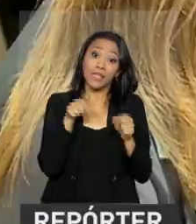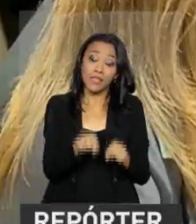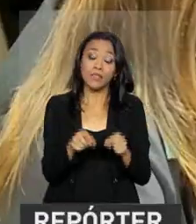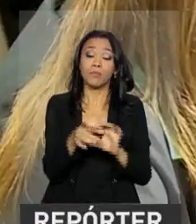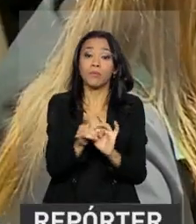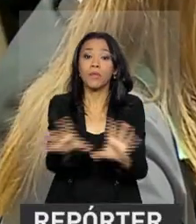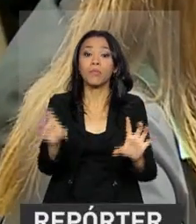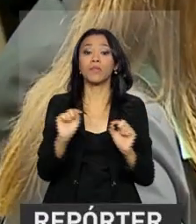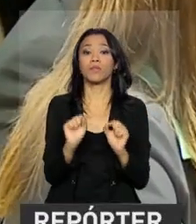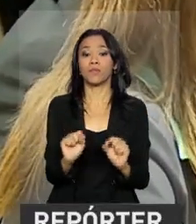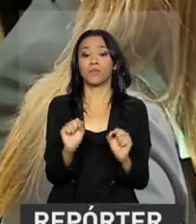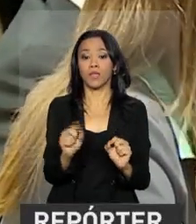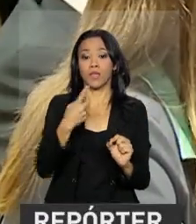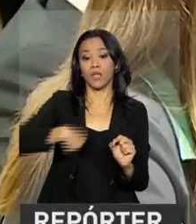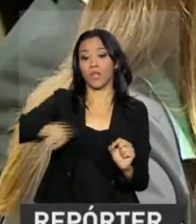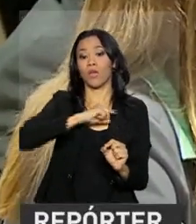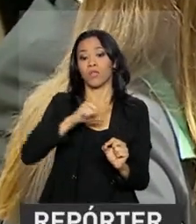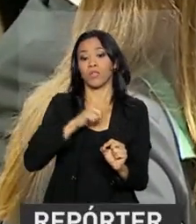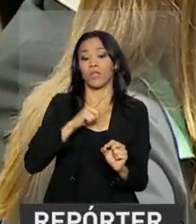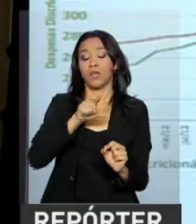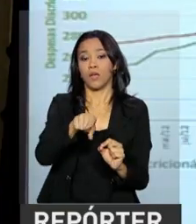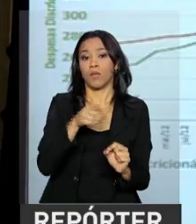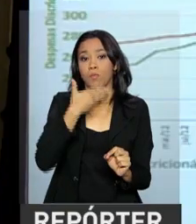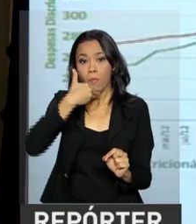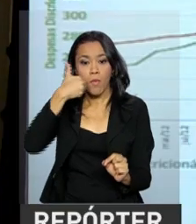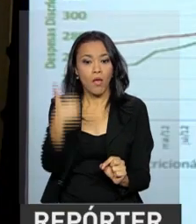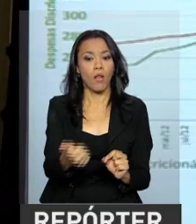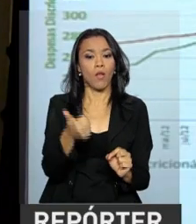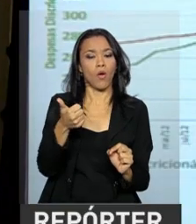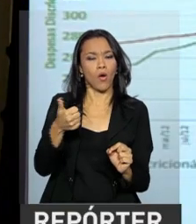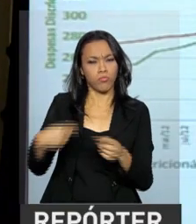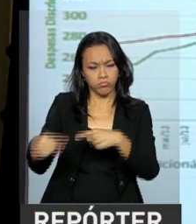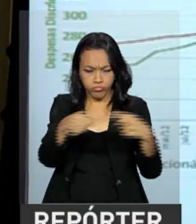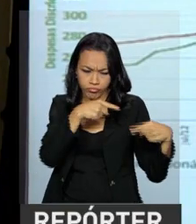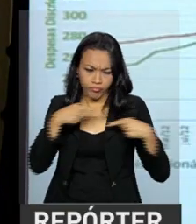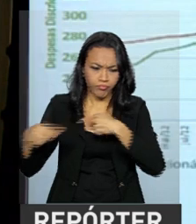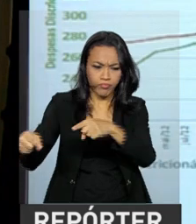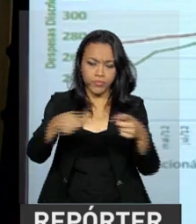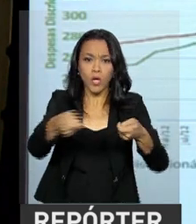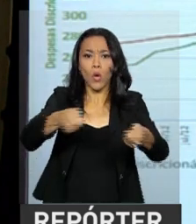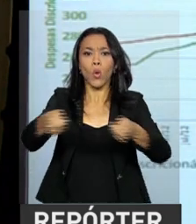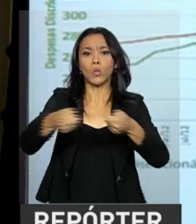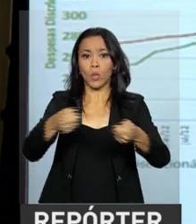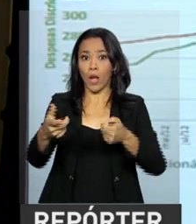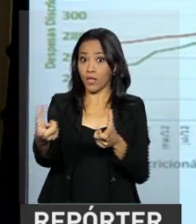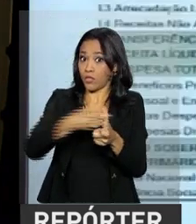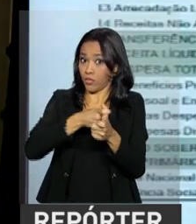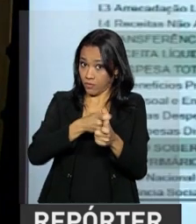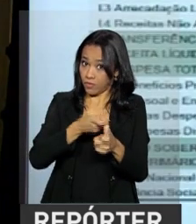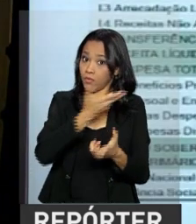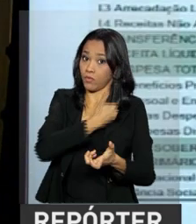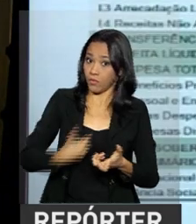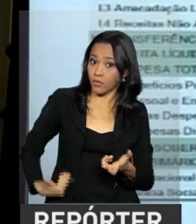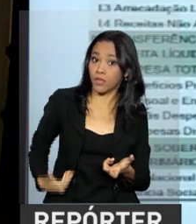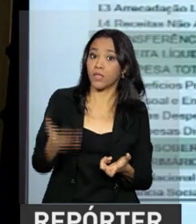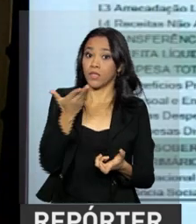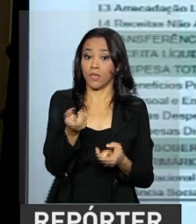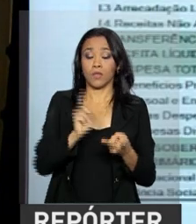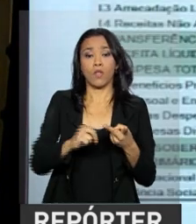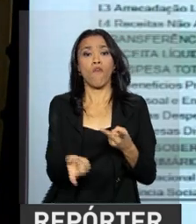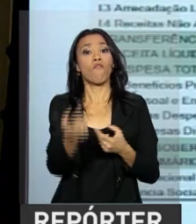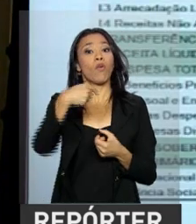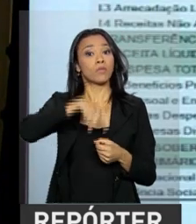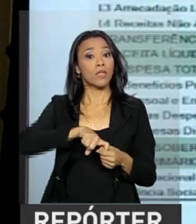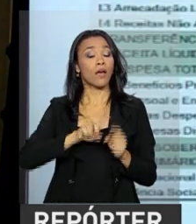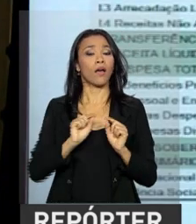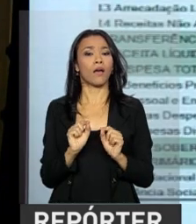tenhamos uma melhor condição de equilibrar a dívida pública, uma melhor condição de voltar a